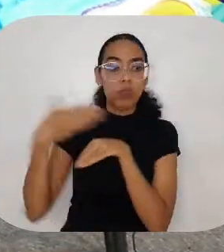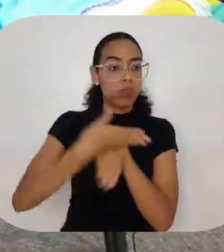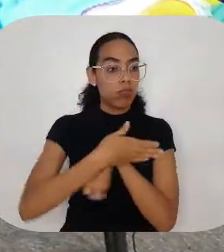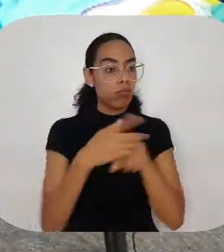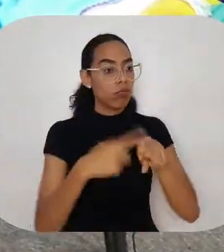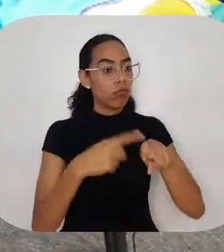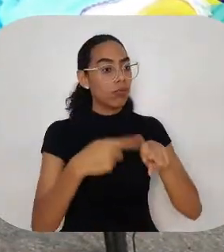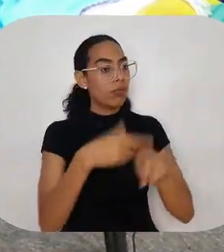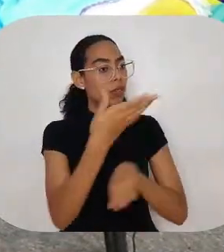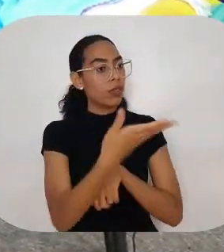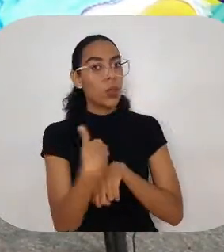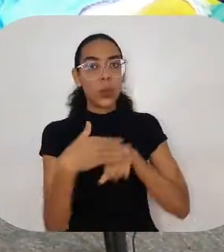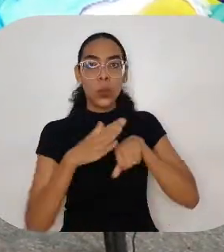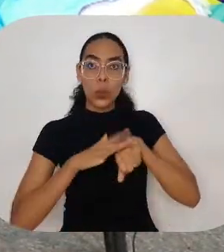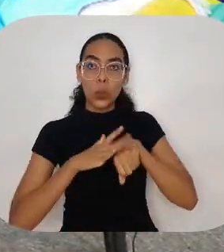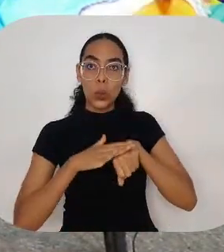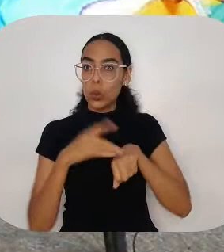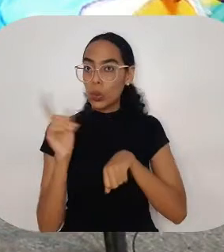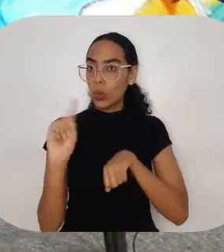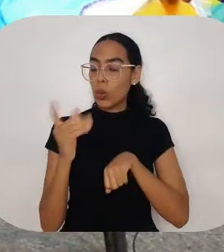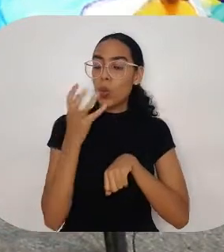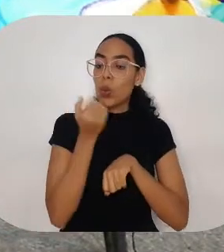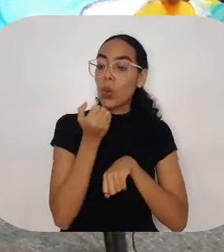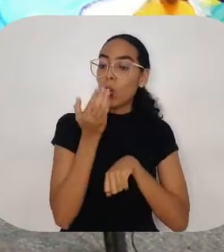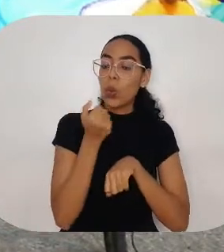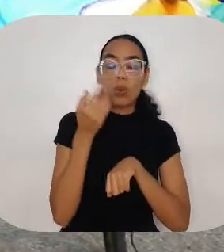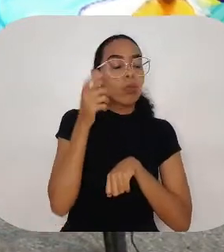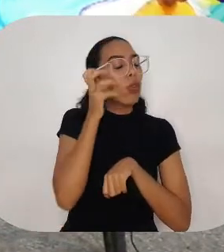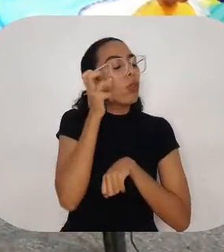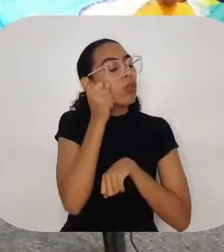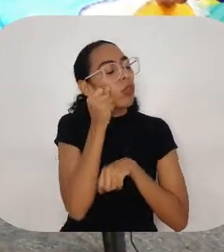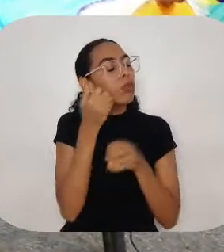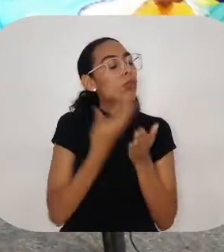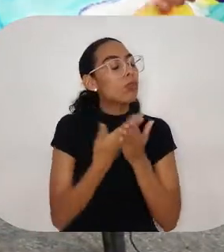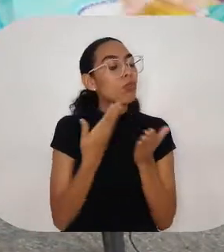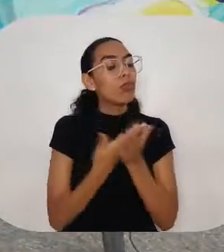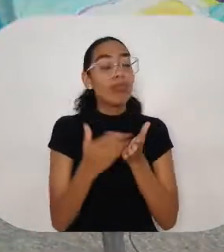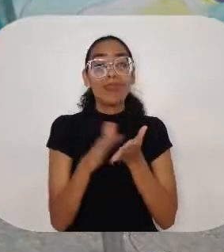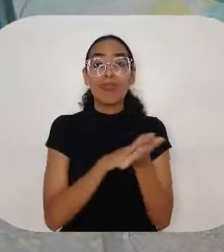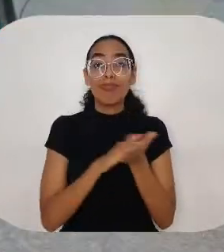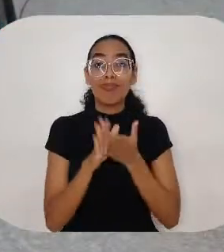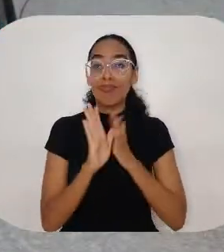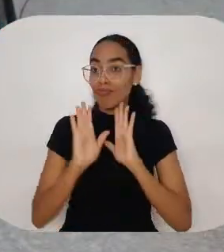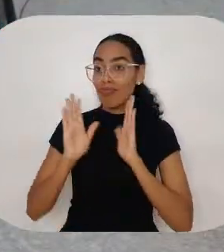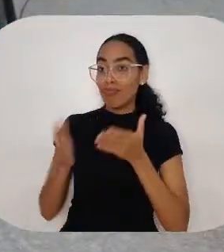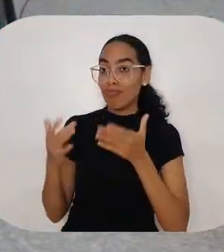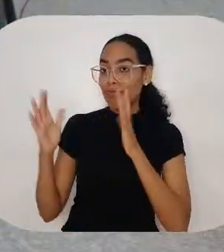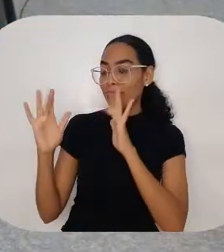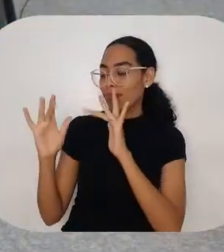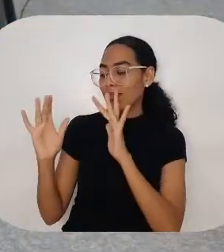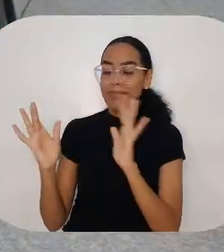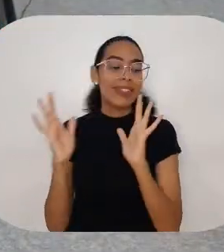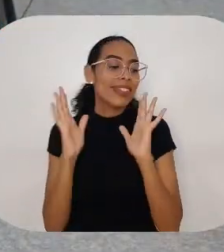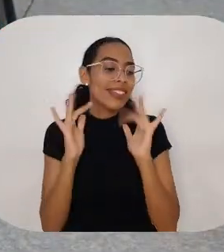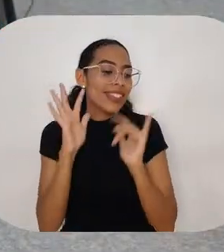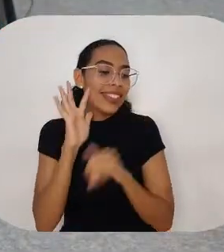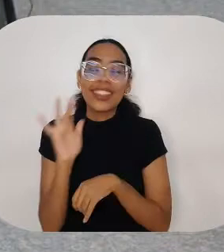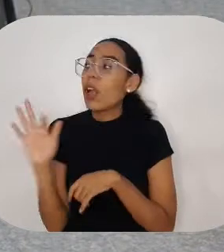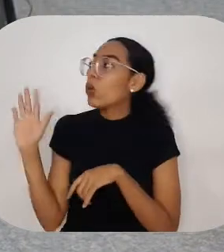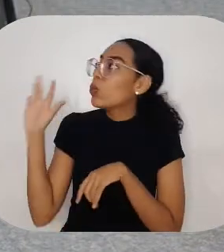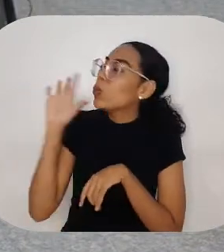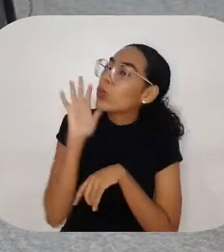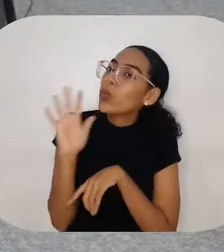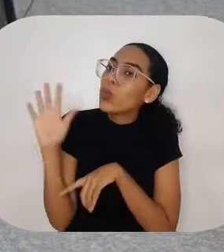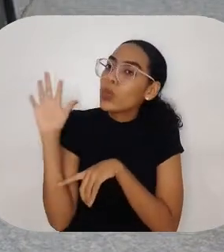O pai leva o doutor, a filha adoentada. Não come, não estuda, não dorme nem nada. E ela só quer,